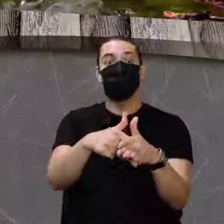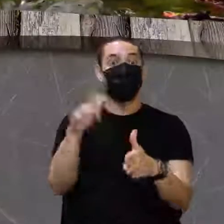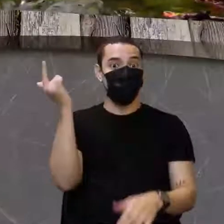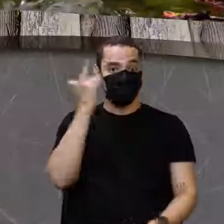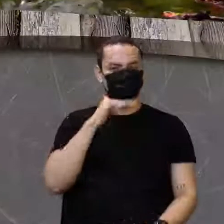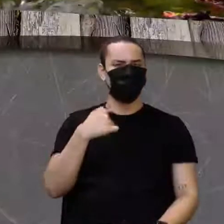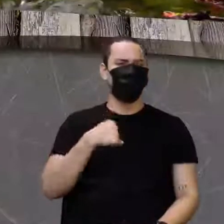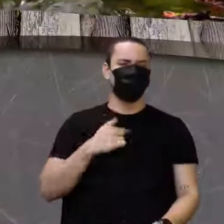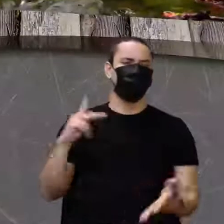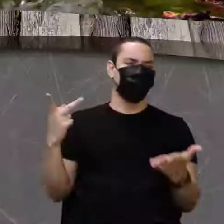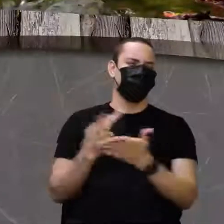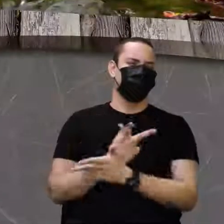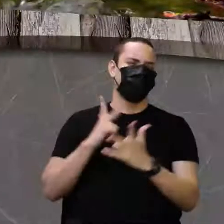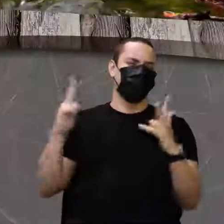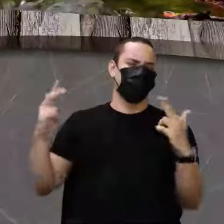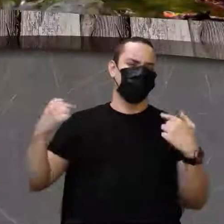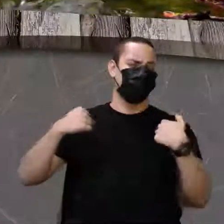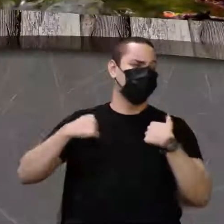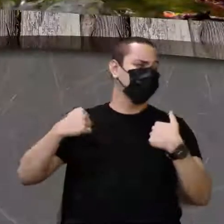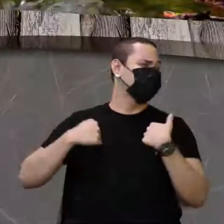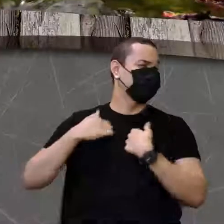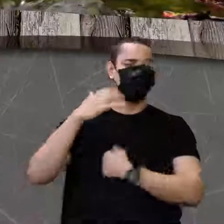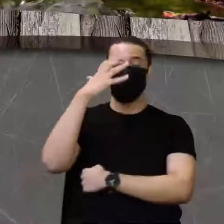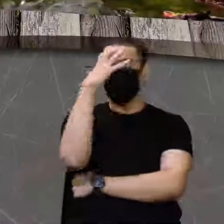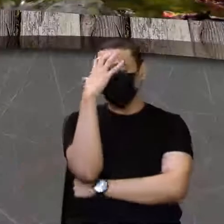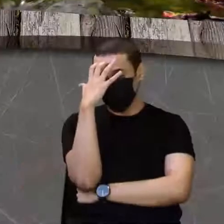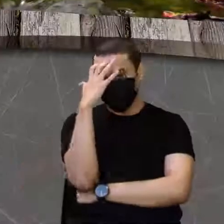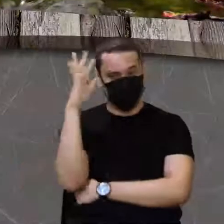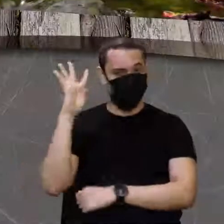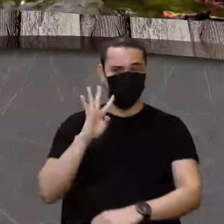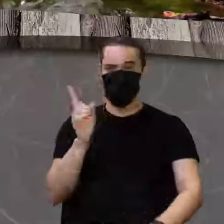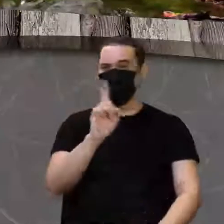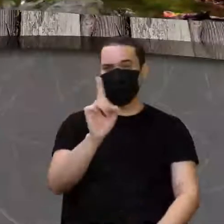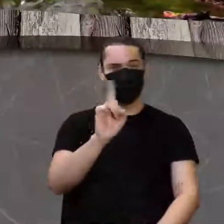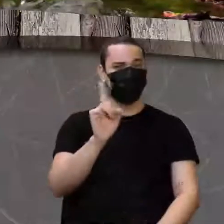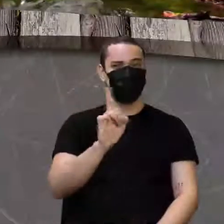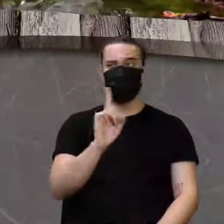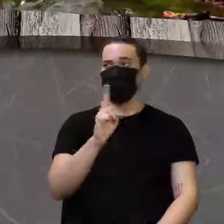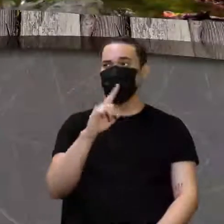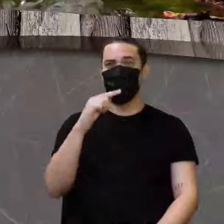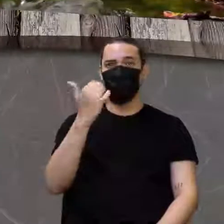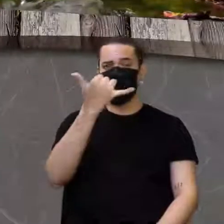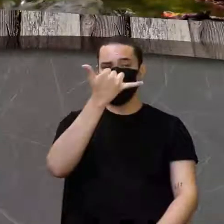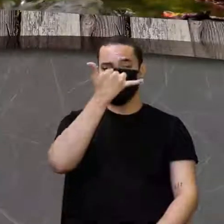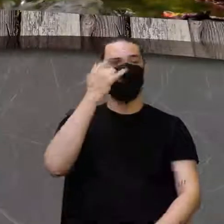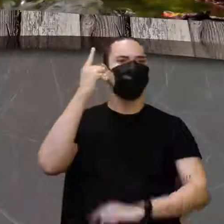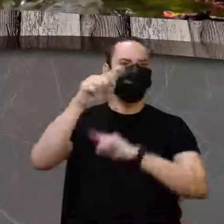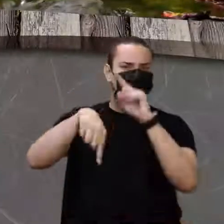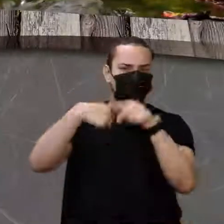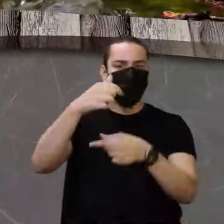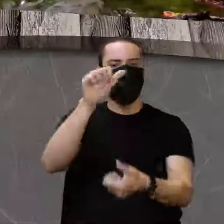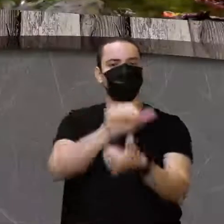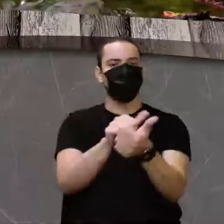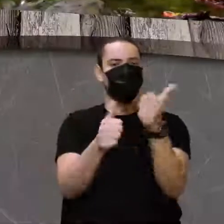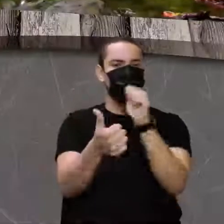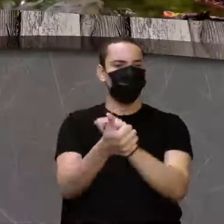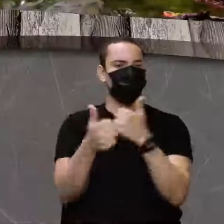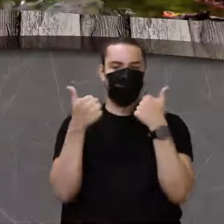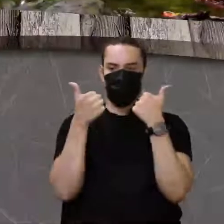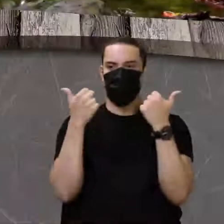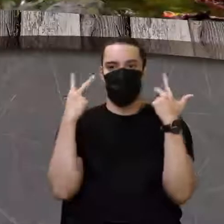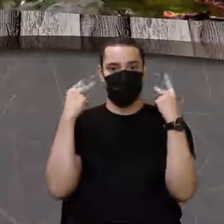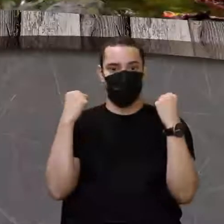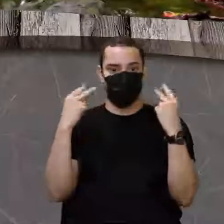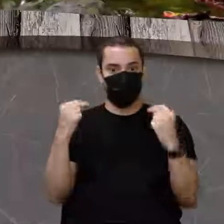Eu já passei por uma situação assim e não foi legal não. Depois eu me habituei, ficou tudo